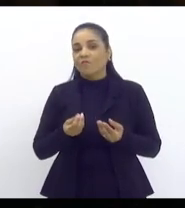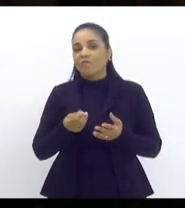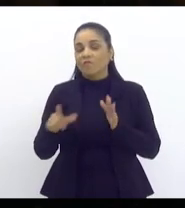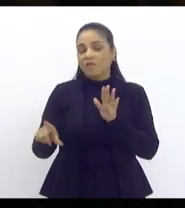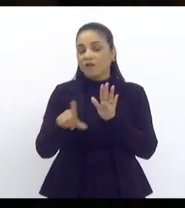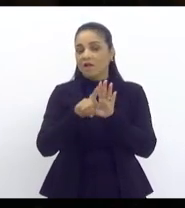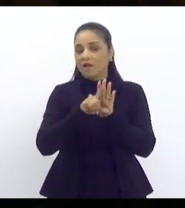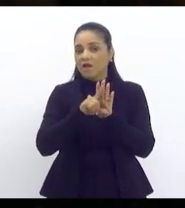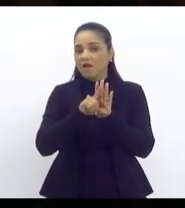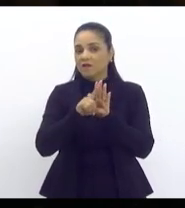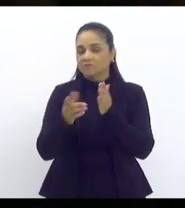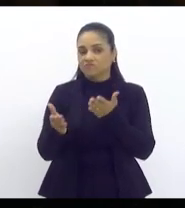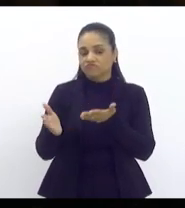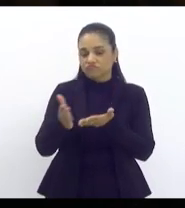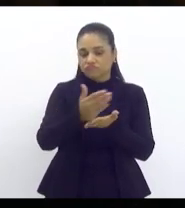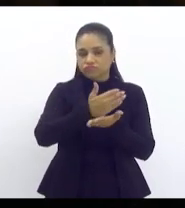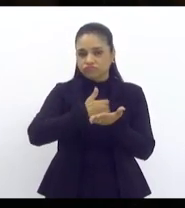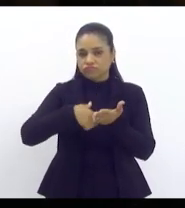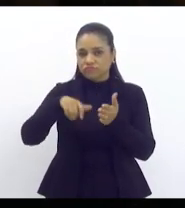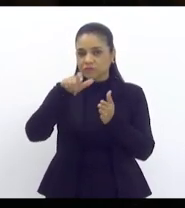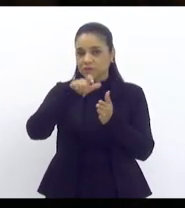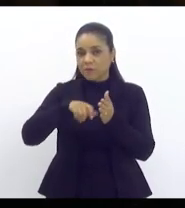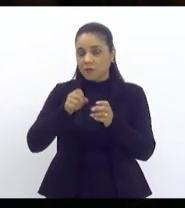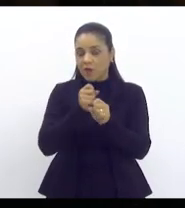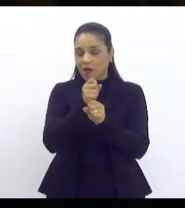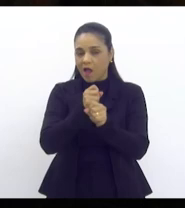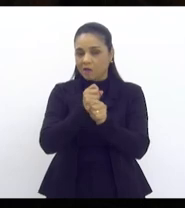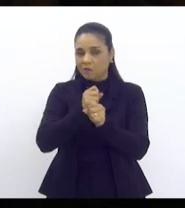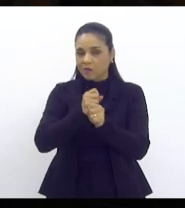Lei de Orçamento Anual para